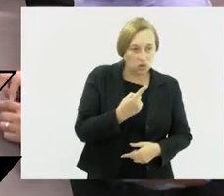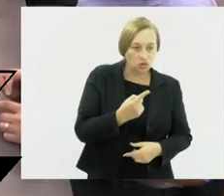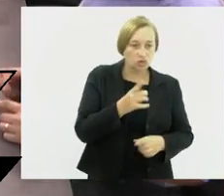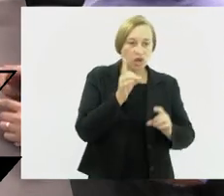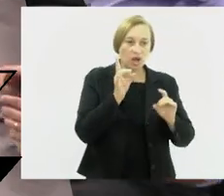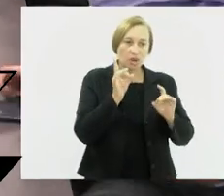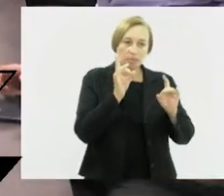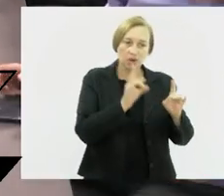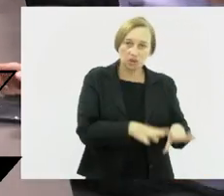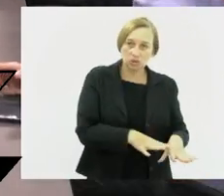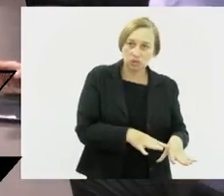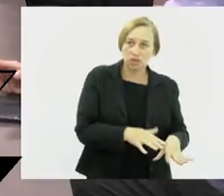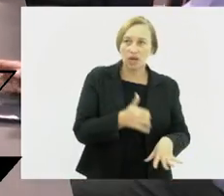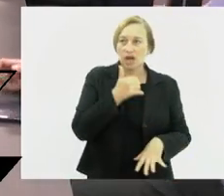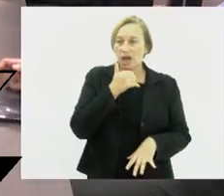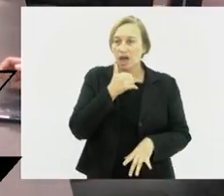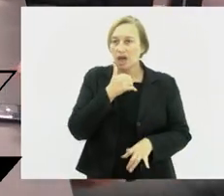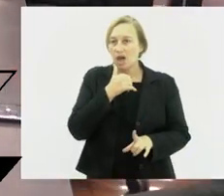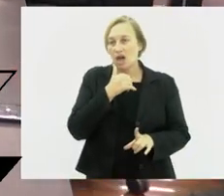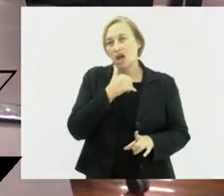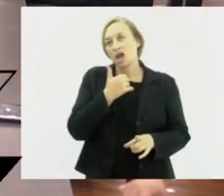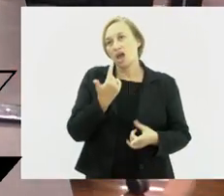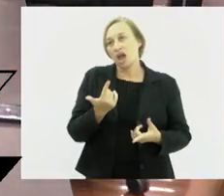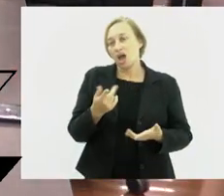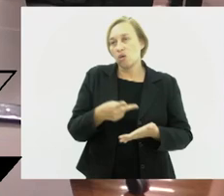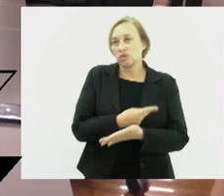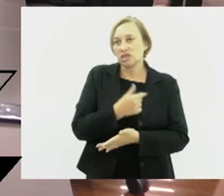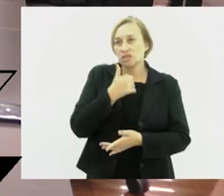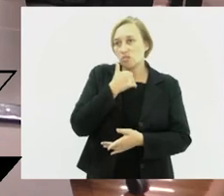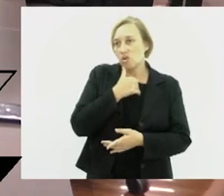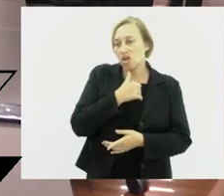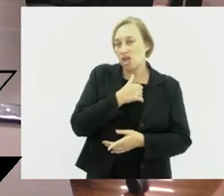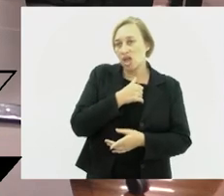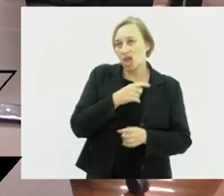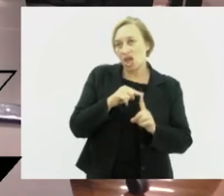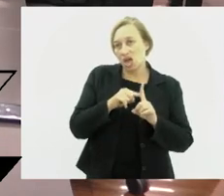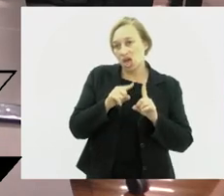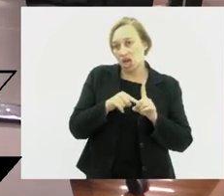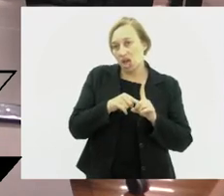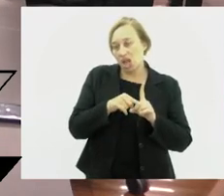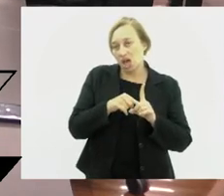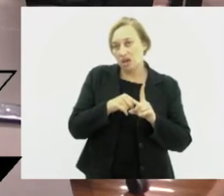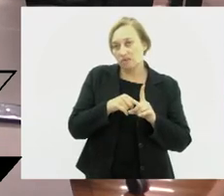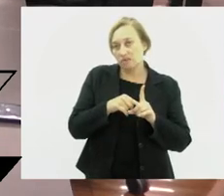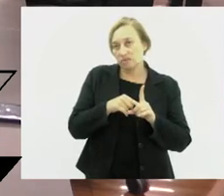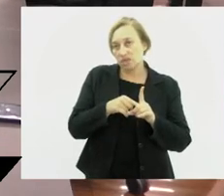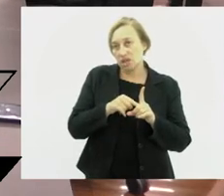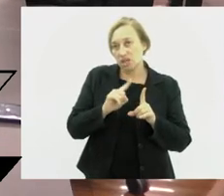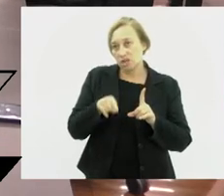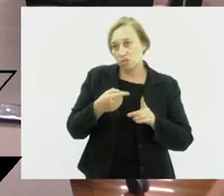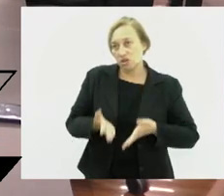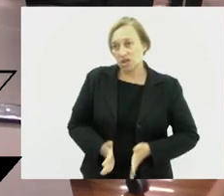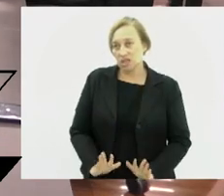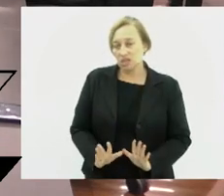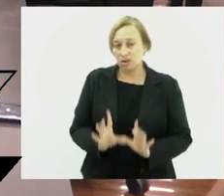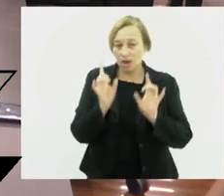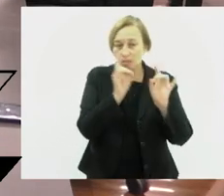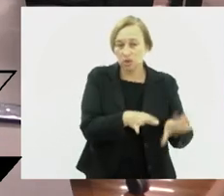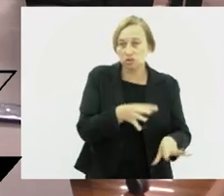pariu e vão sendo vendidos, fica aquela coisa desordenada, né? E nós precisamos lá retirar.